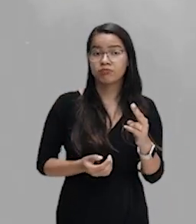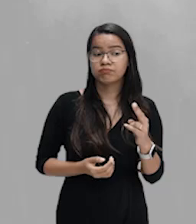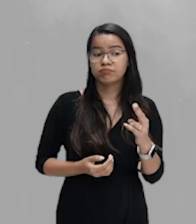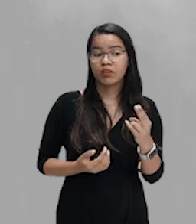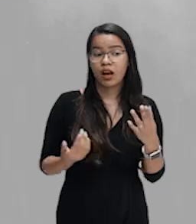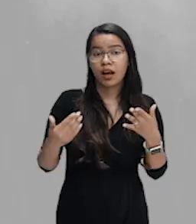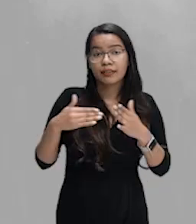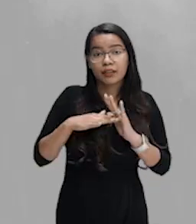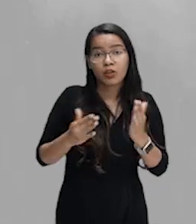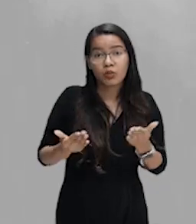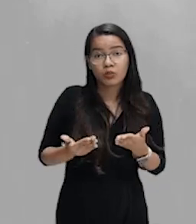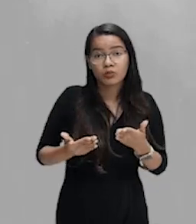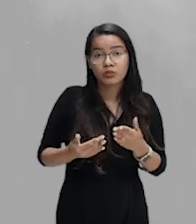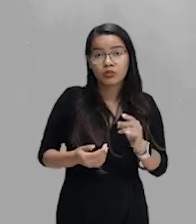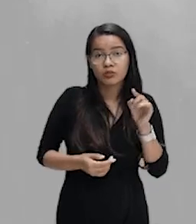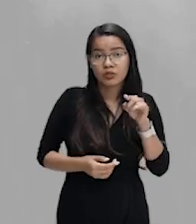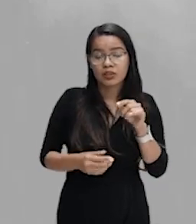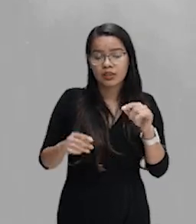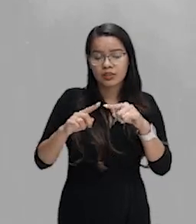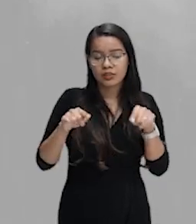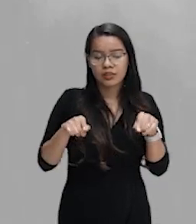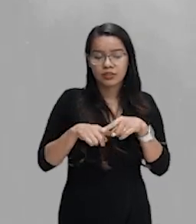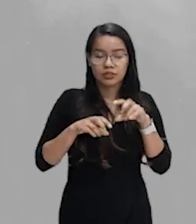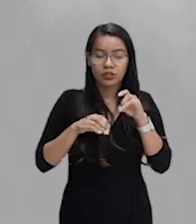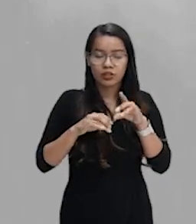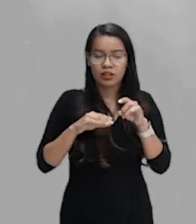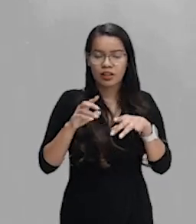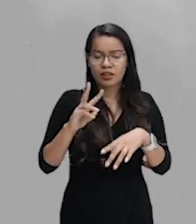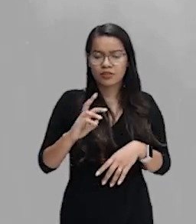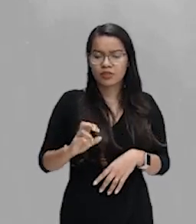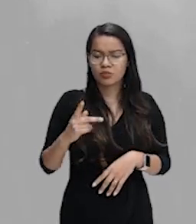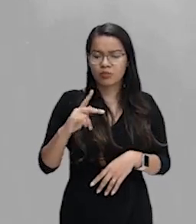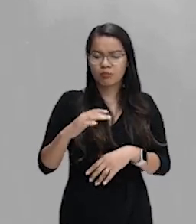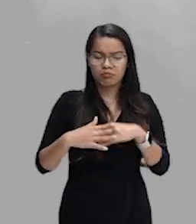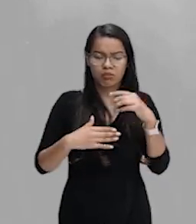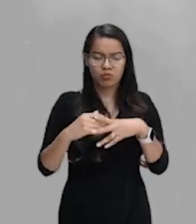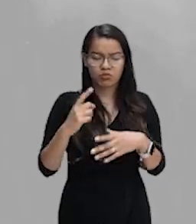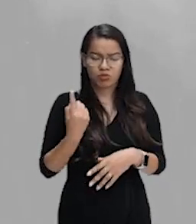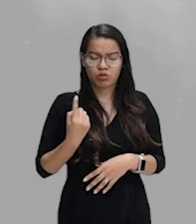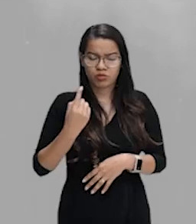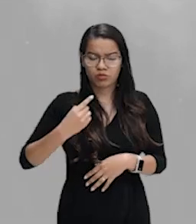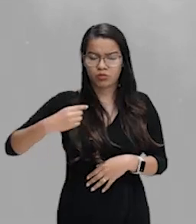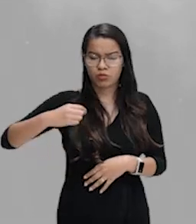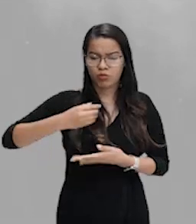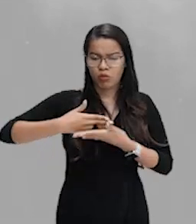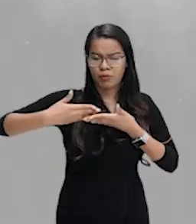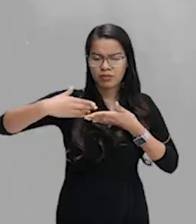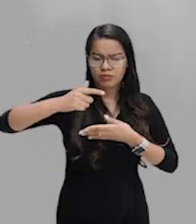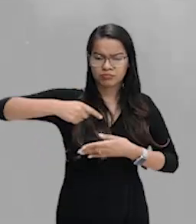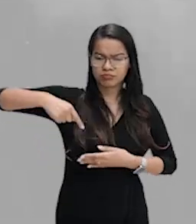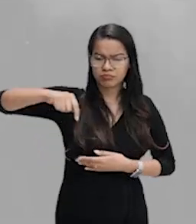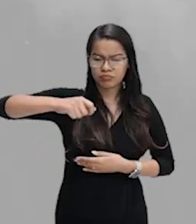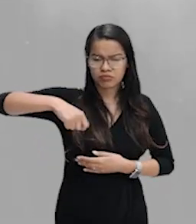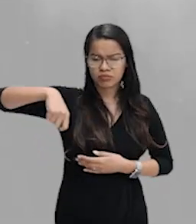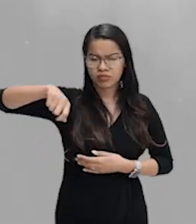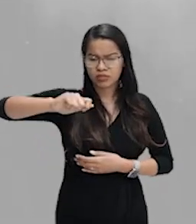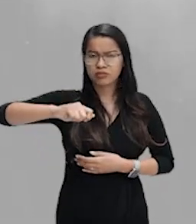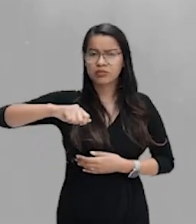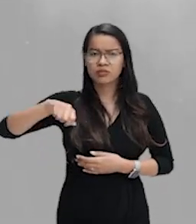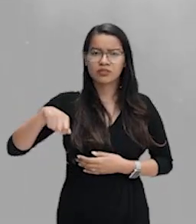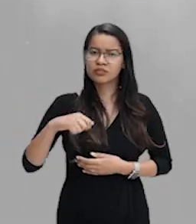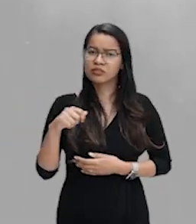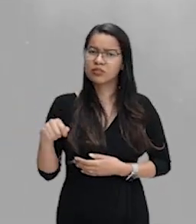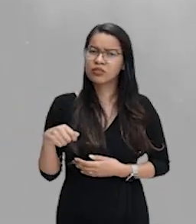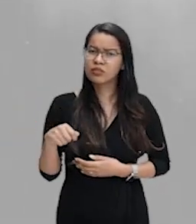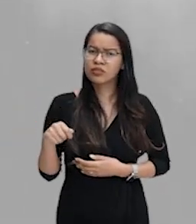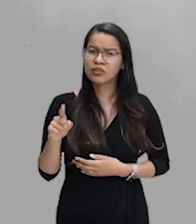sala de aula, às vezes tua mão vai sozinha, começa a riscar linhas, formas geométricas, quadrados, não precisa de muito esforço. Você